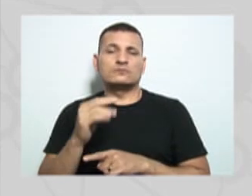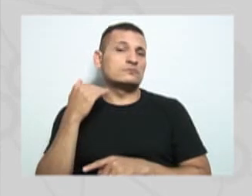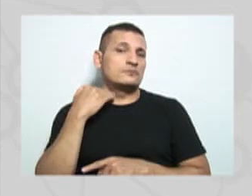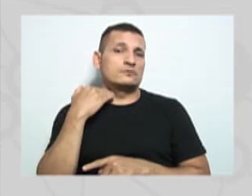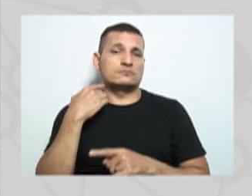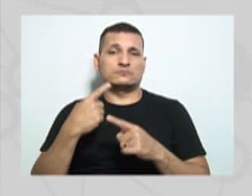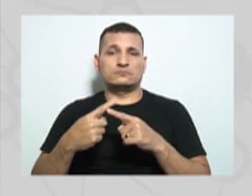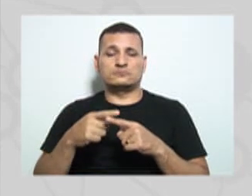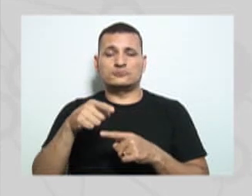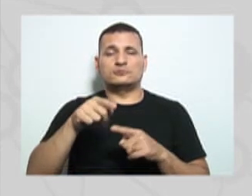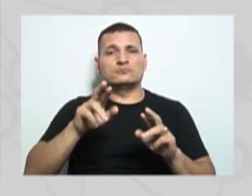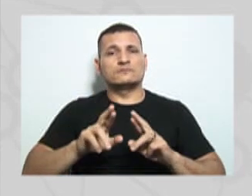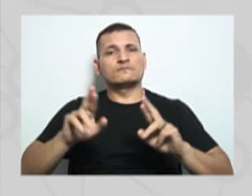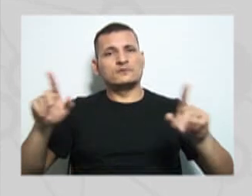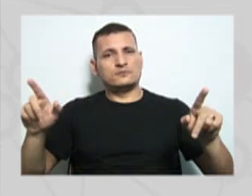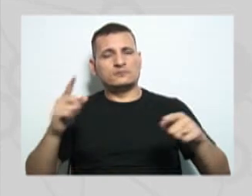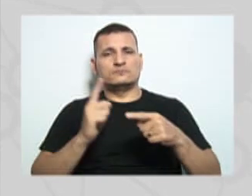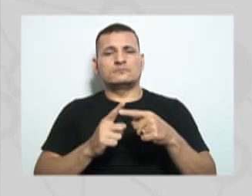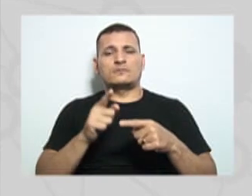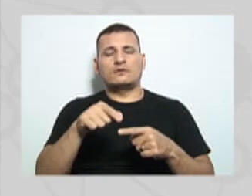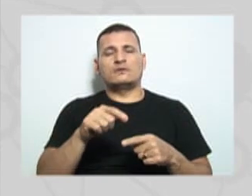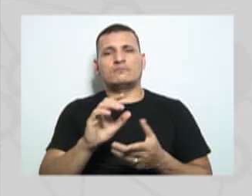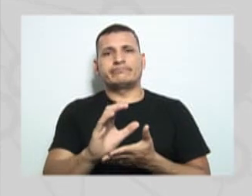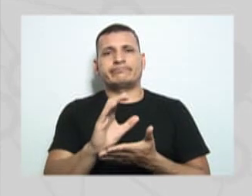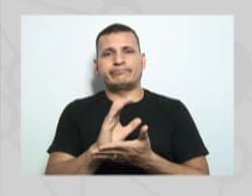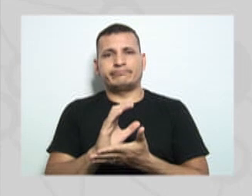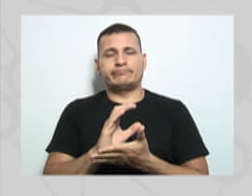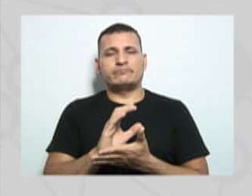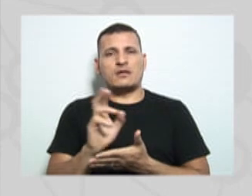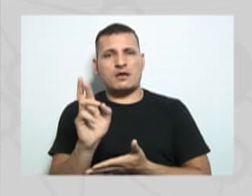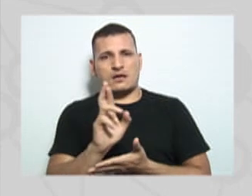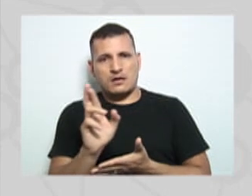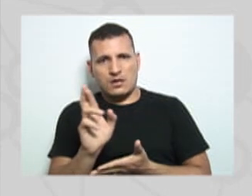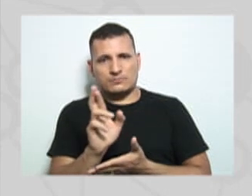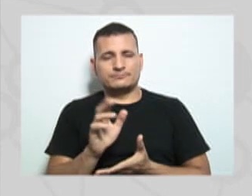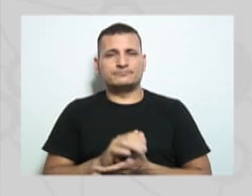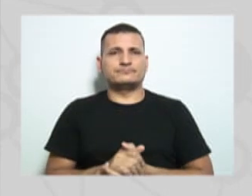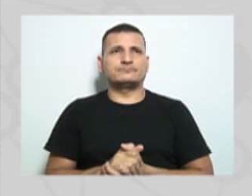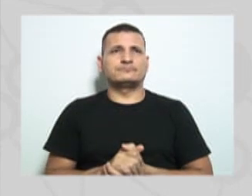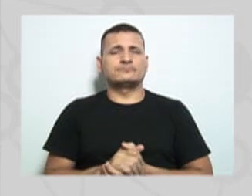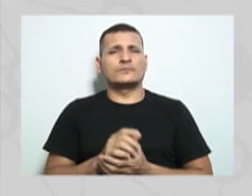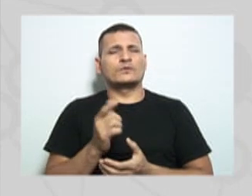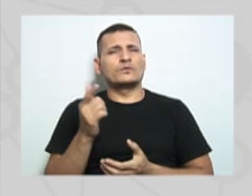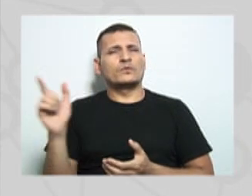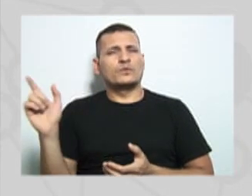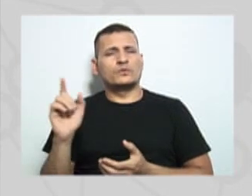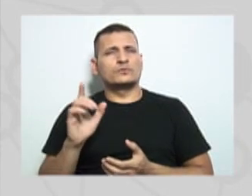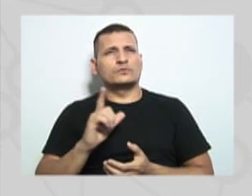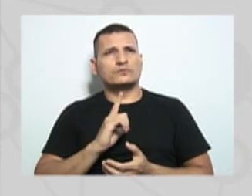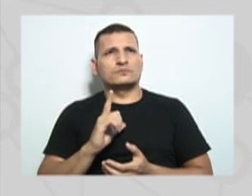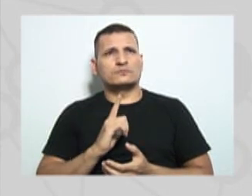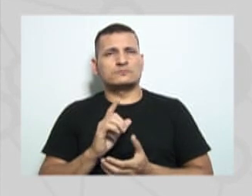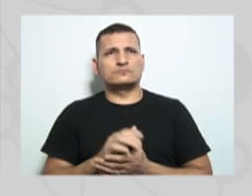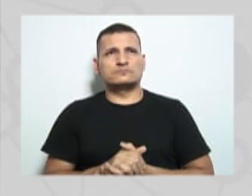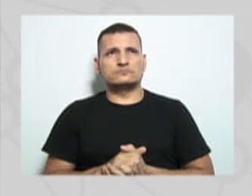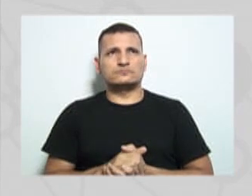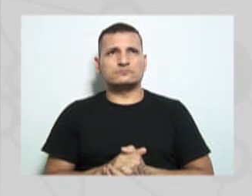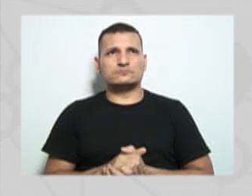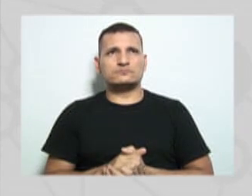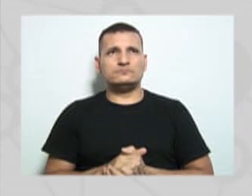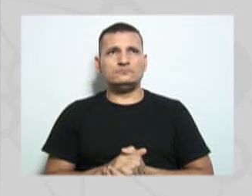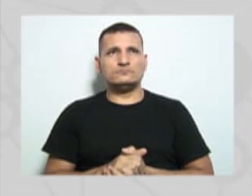diferenciada, porque ela é lucro real. Logo, nós vamos ter aquela alíquota que nós tivemos aqui, voltando ao slide